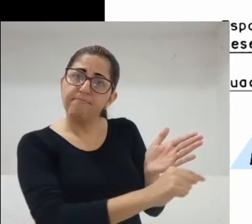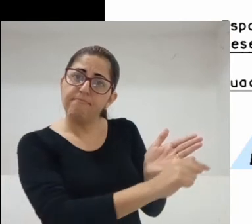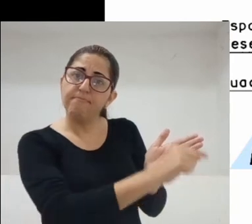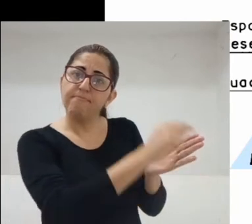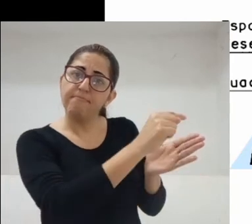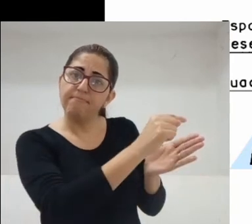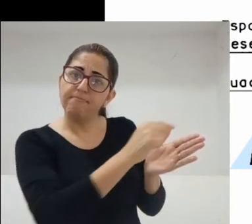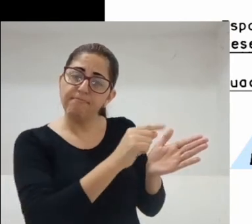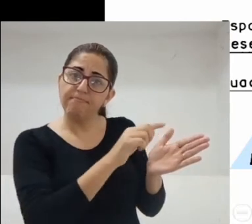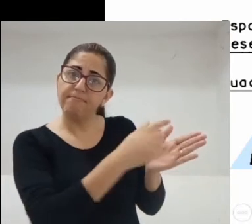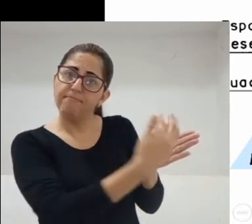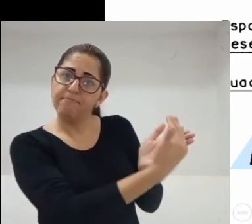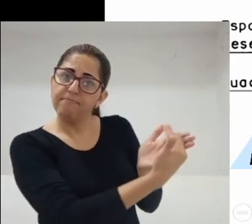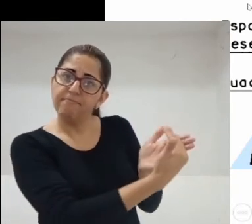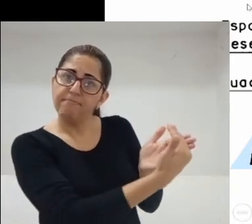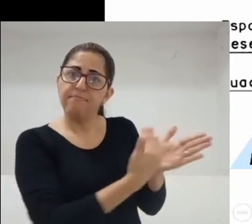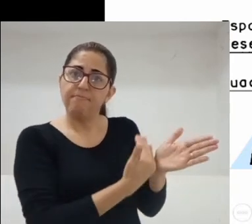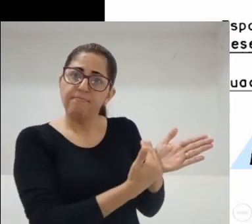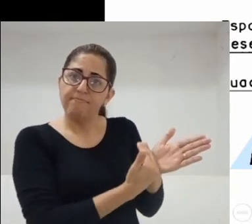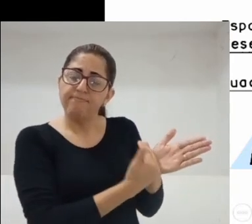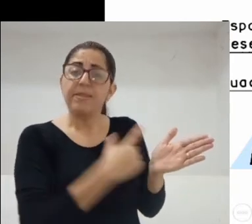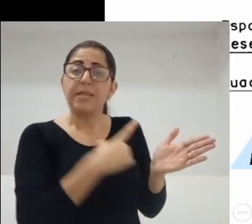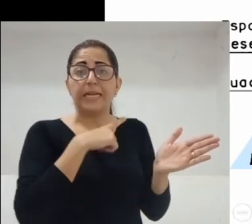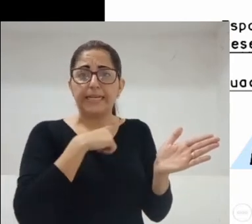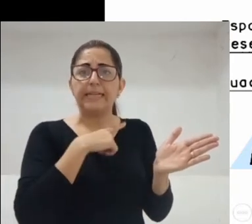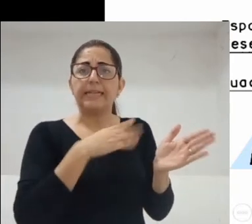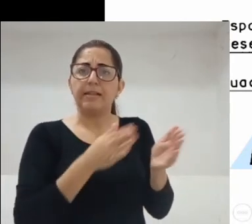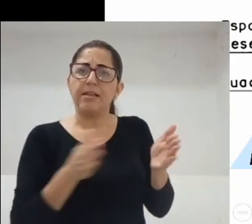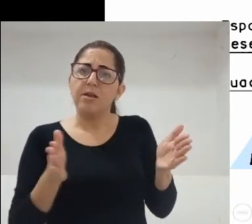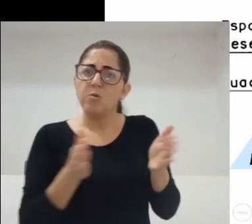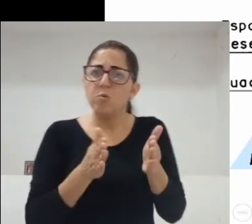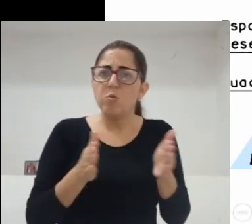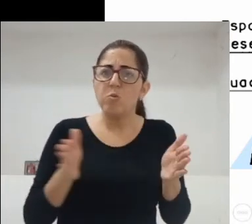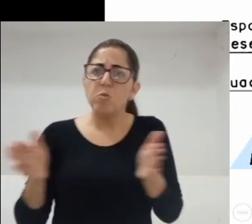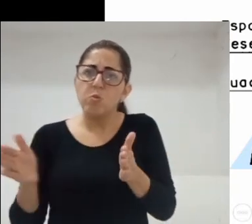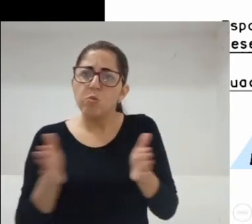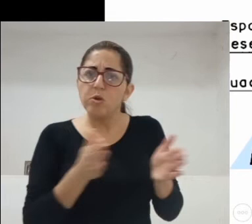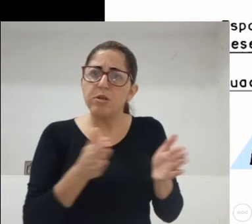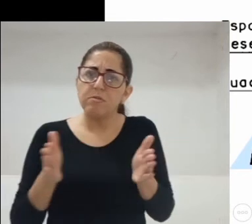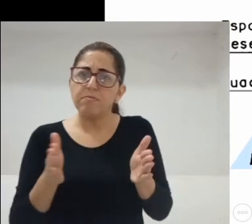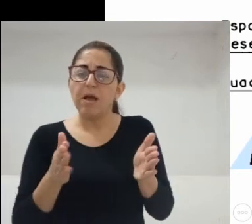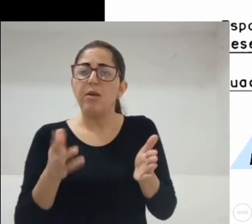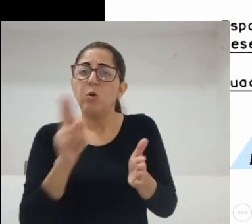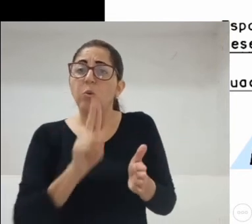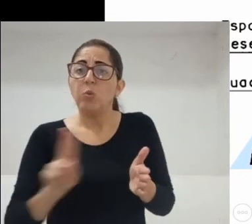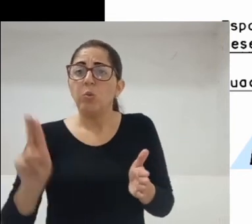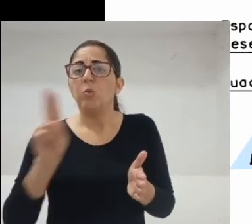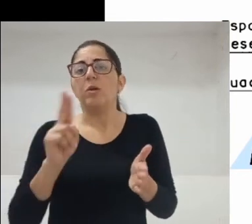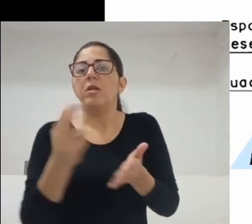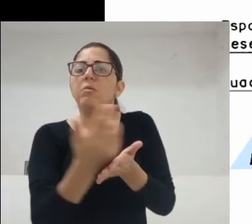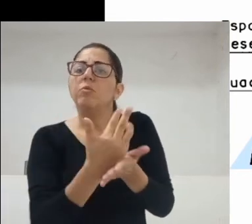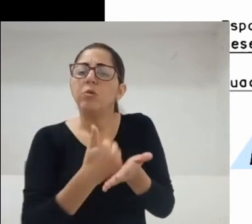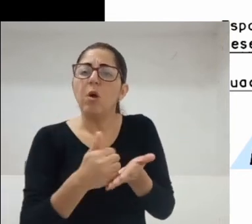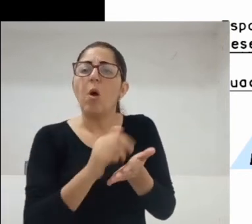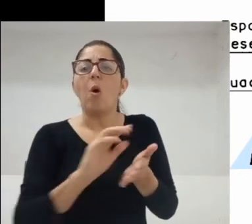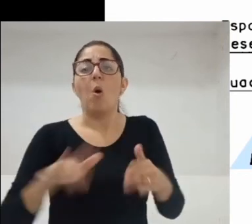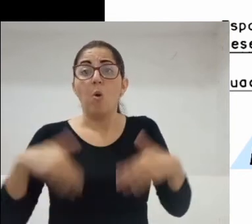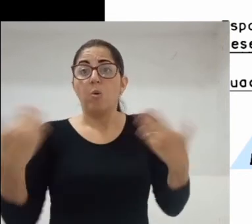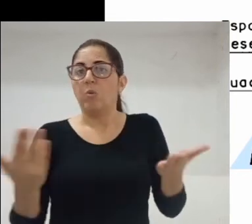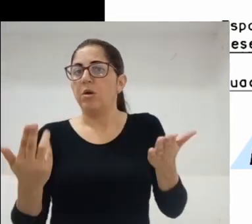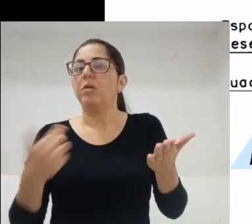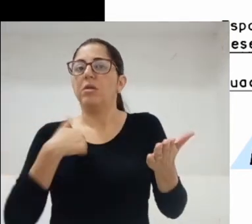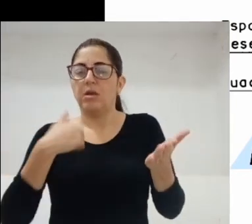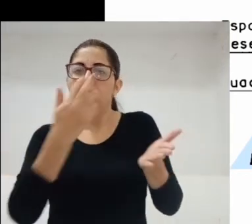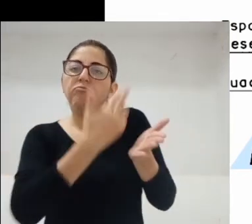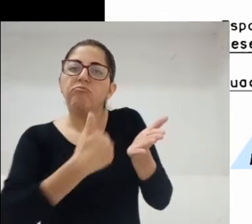nessa folha, né? Que é essa margem aqui, ela vai ser esse quadro que vai limitar o espaço